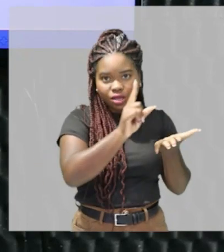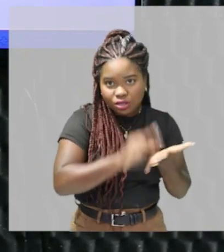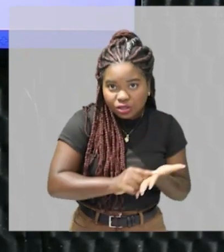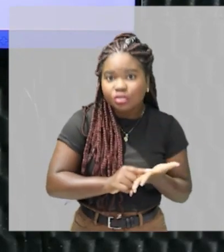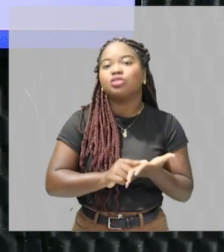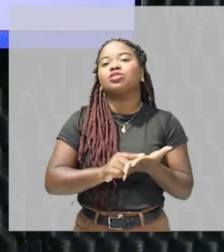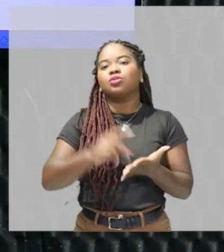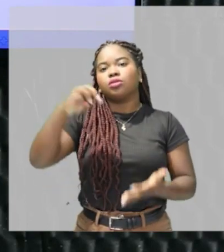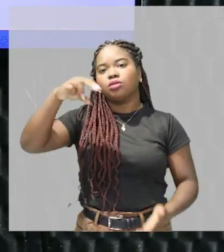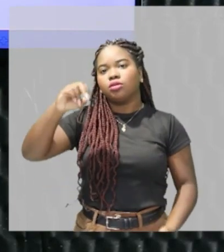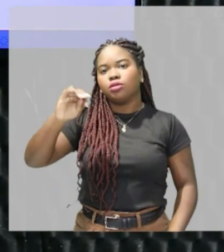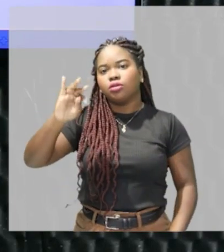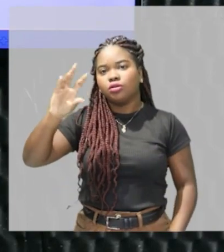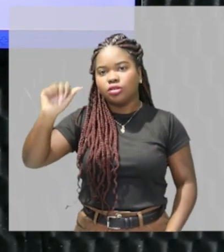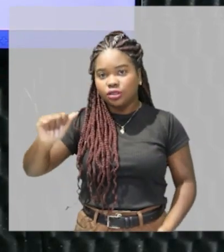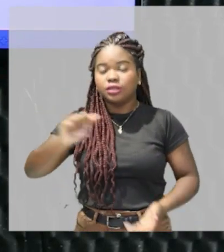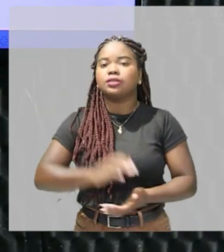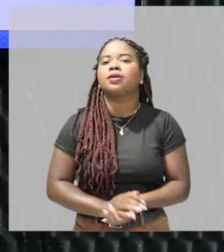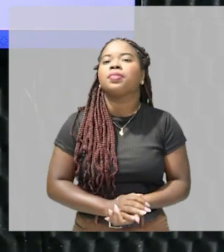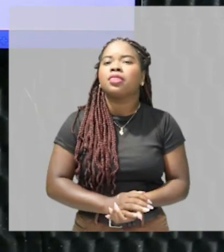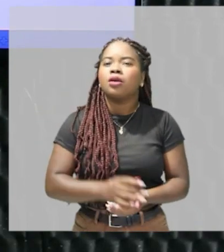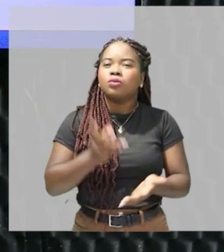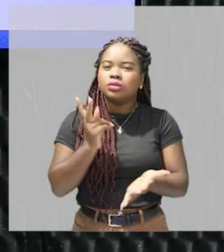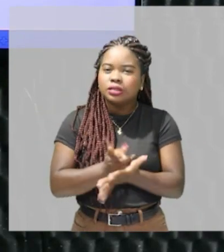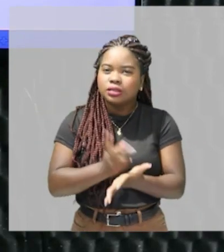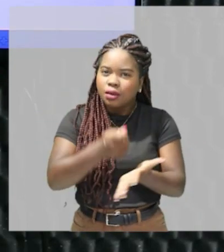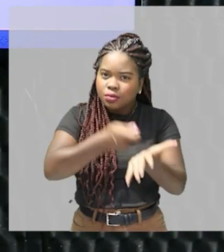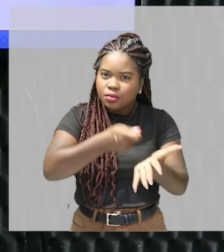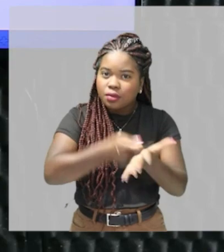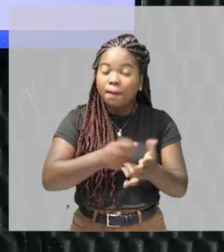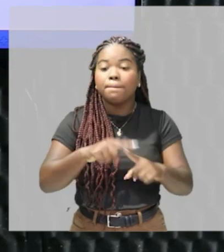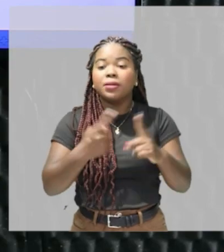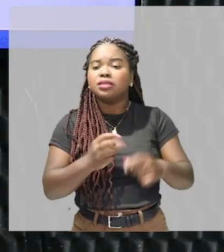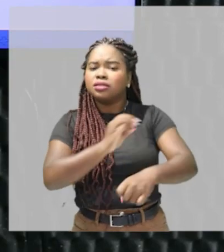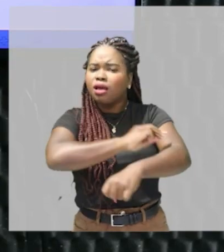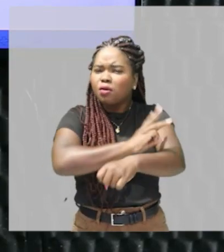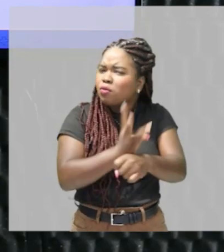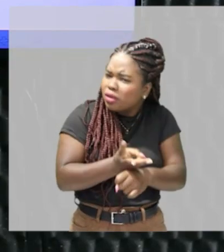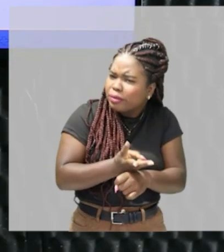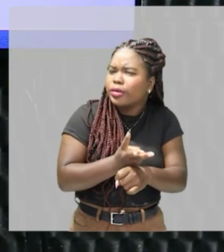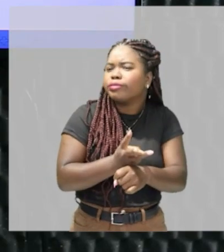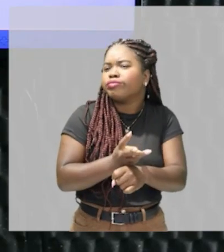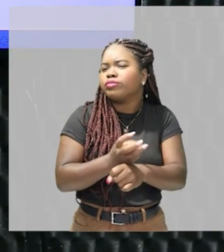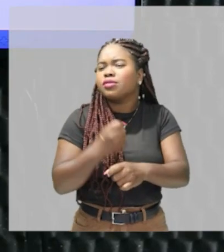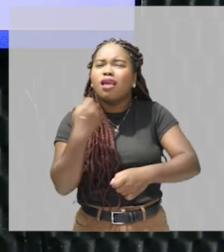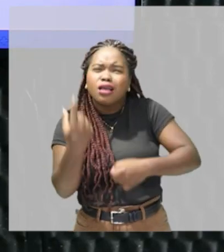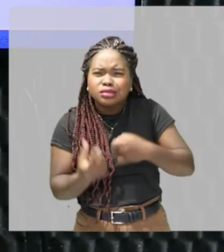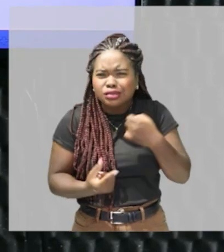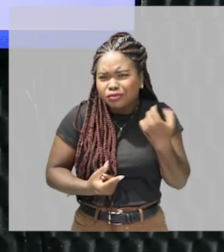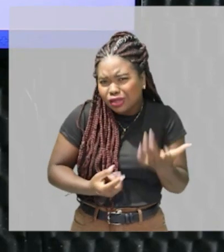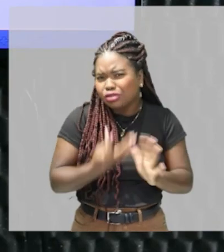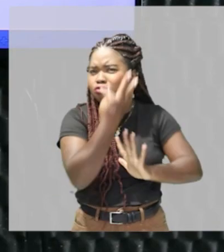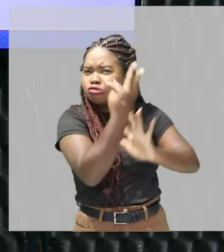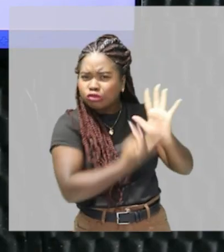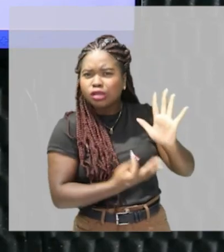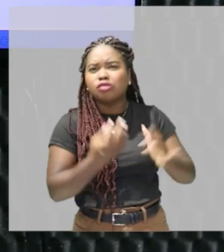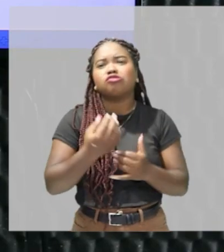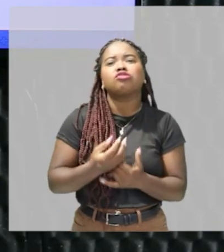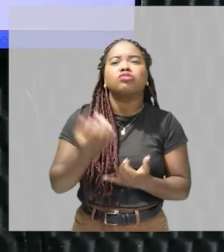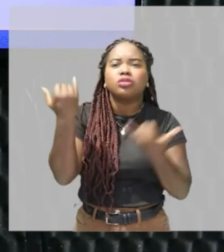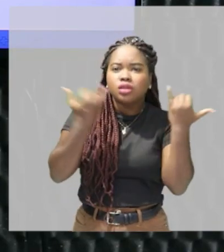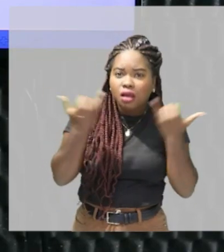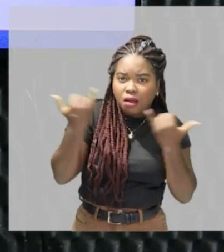Enem. A UEMA não usa com tanta frequência os textos de notícia, tá? Esse